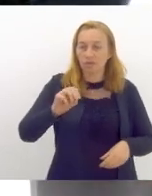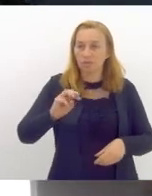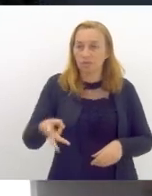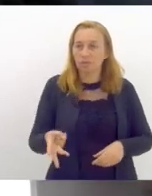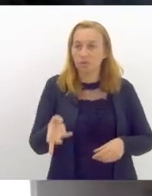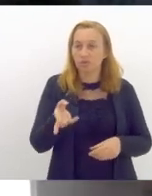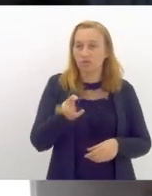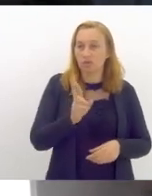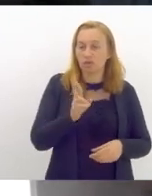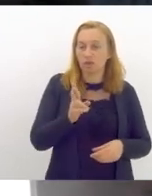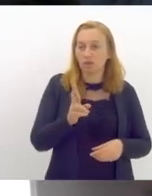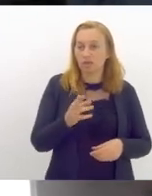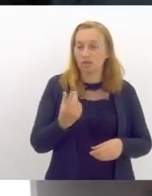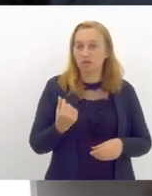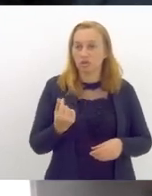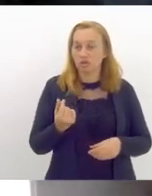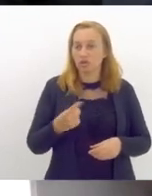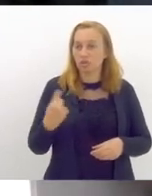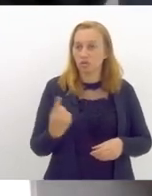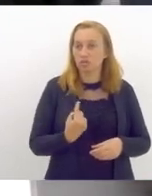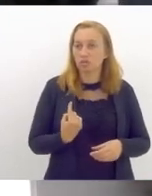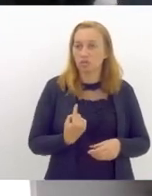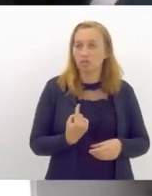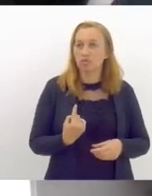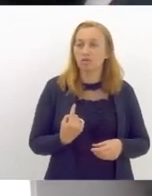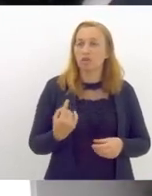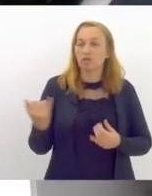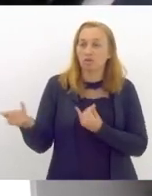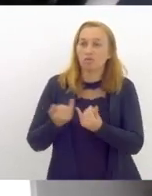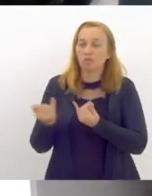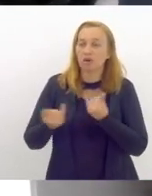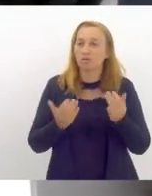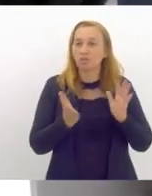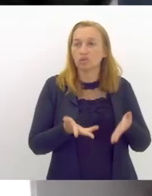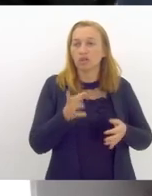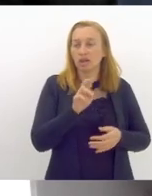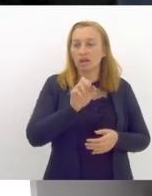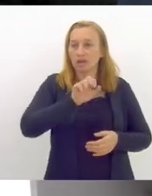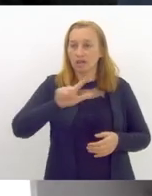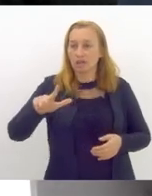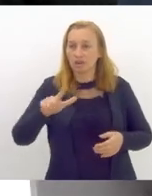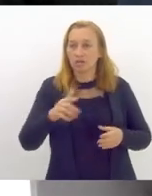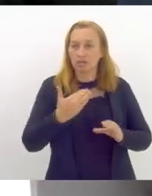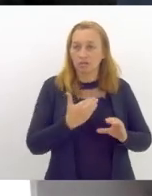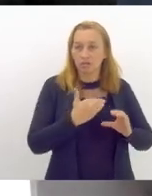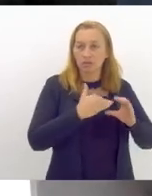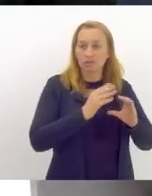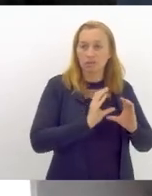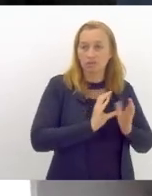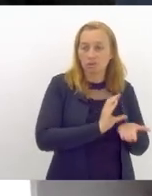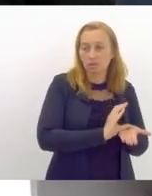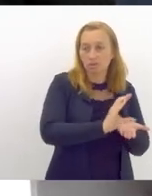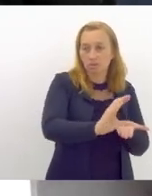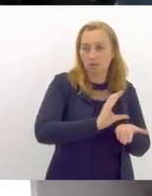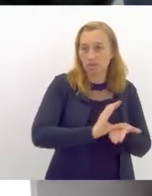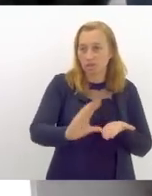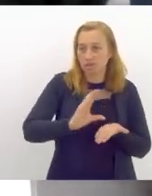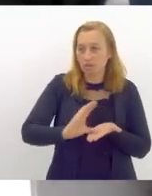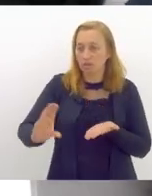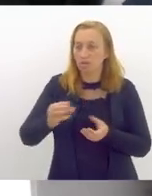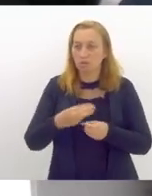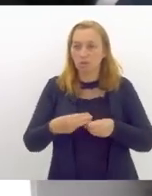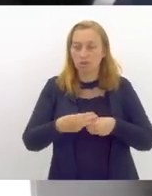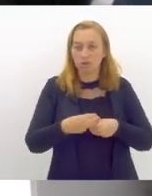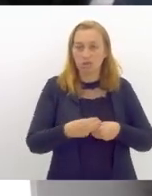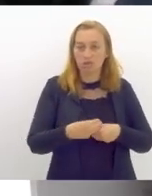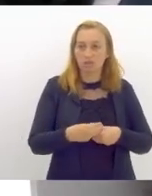e fui informado hoje pela Raquel que eles vão fazer algum repasse para os municípios não com esse dinheiro